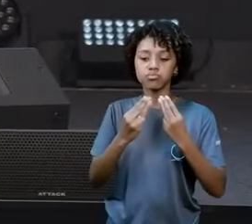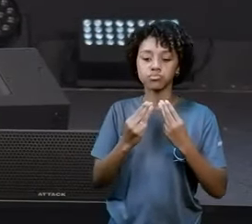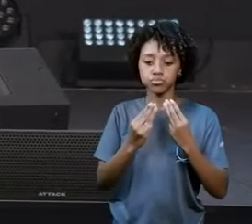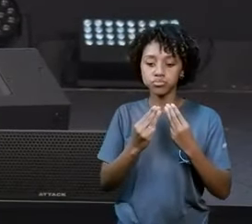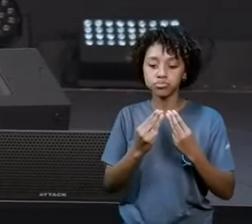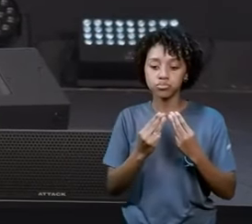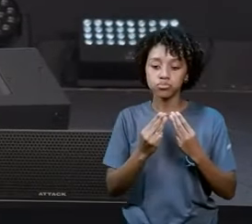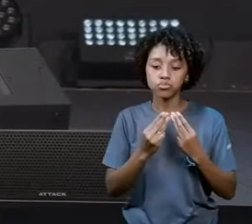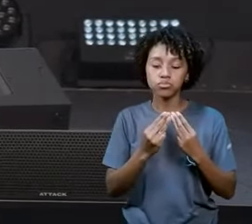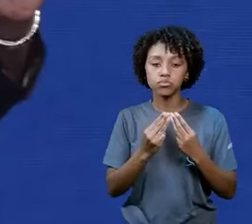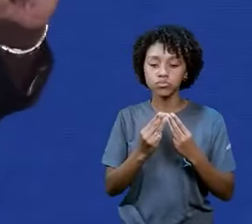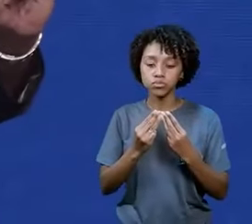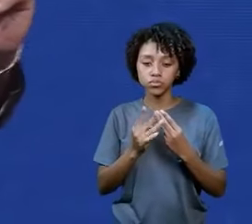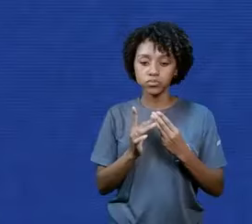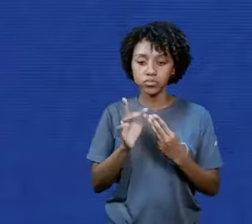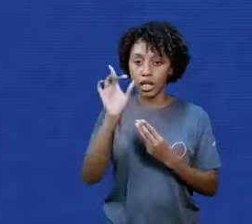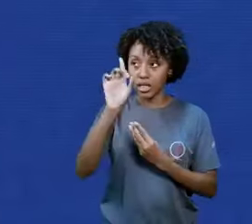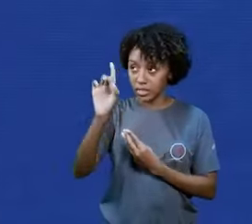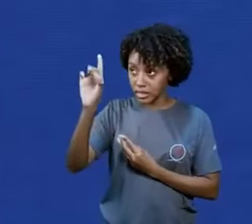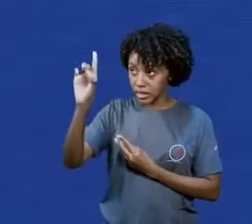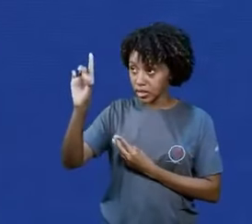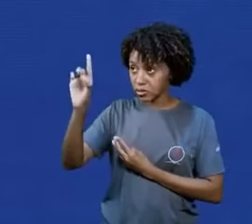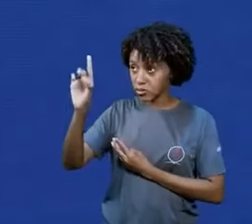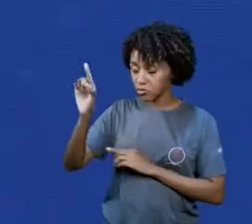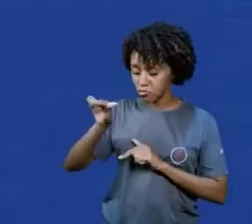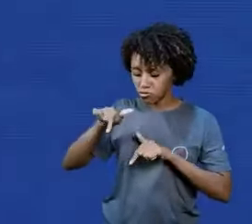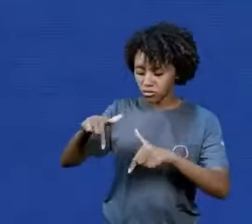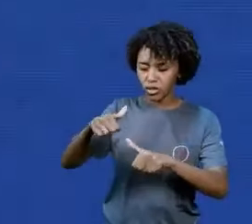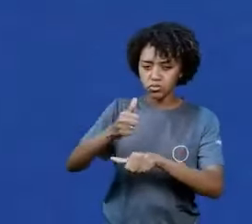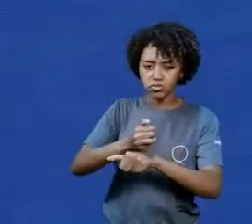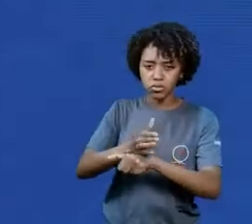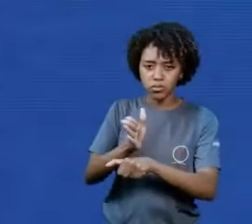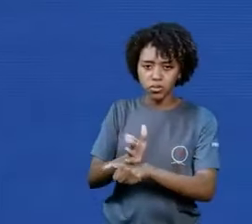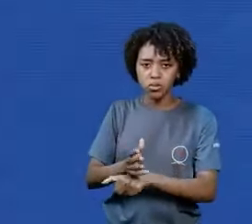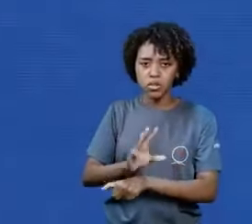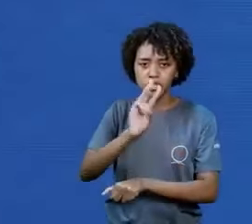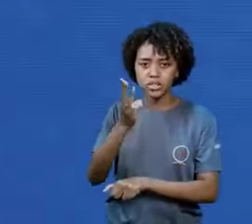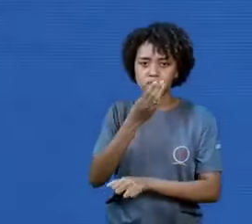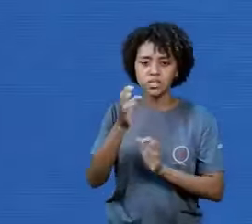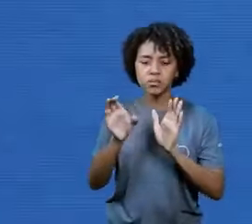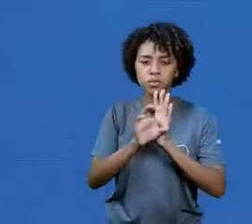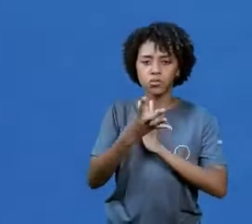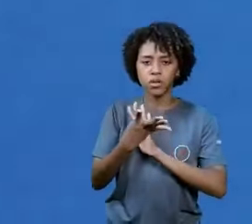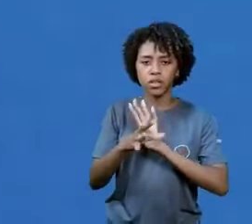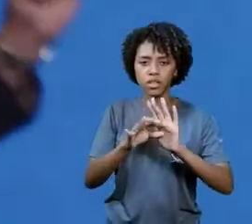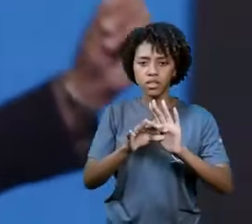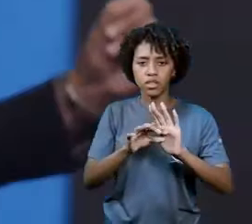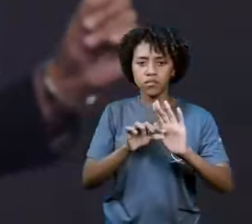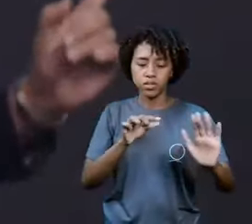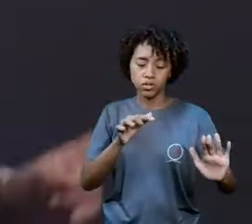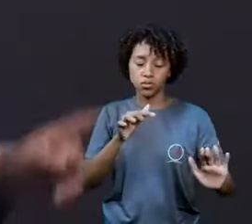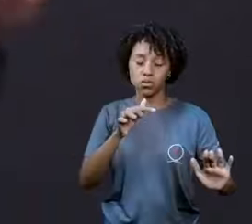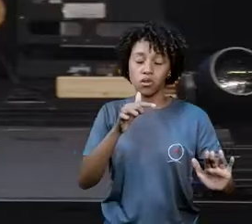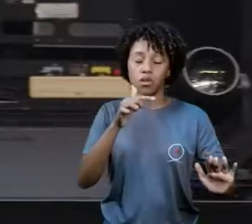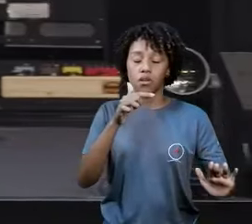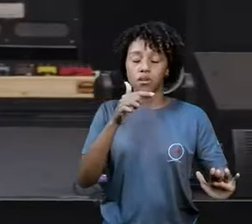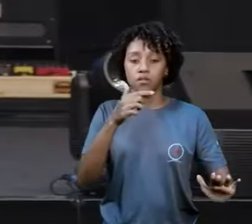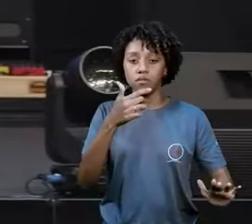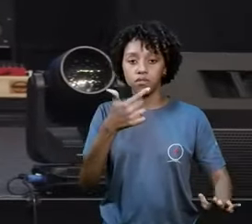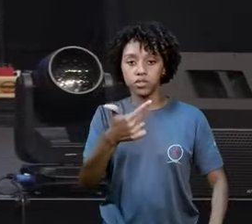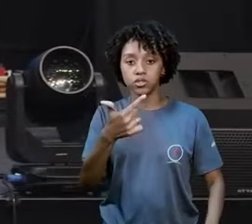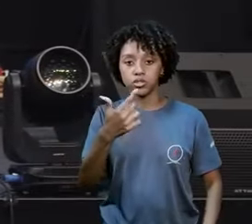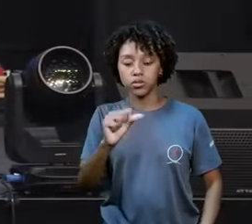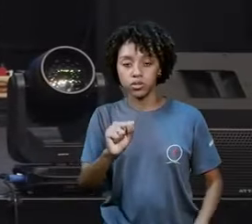Israel ele age o tempo inteiro Isaías 40 Versículo 28 diz não sabes não